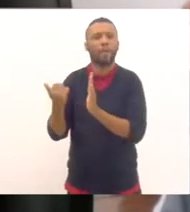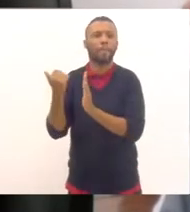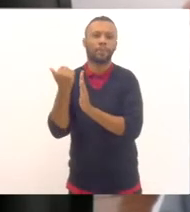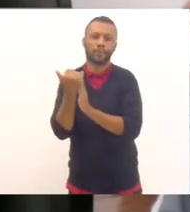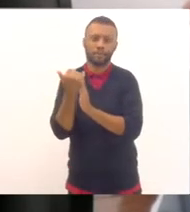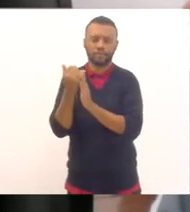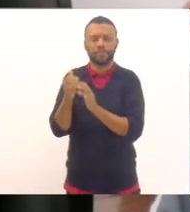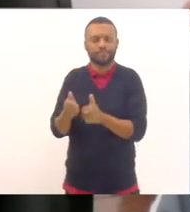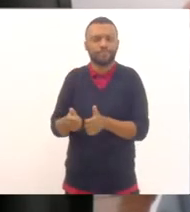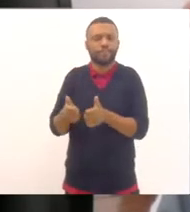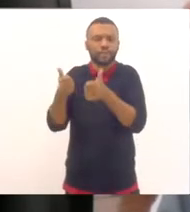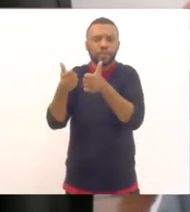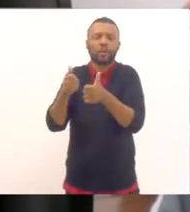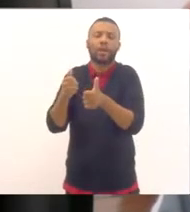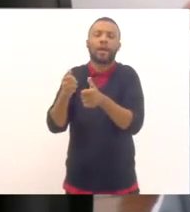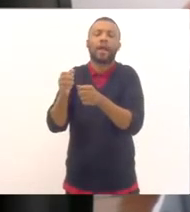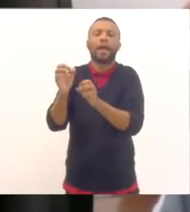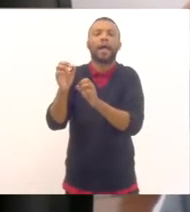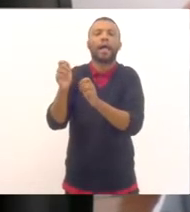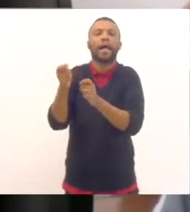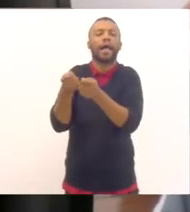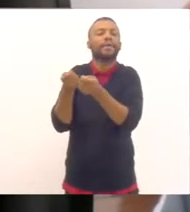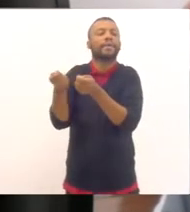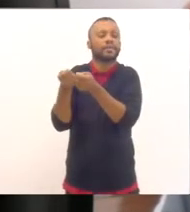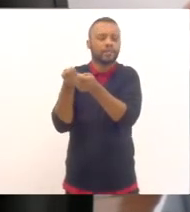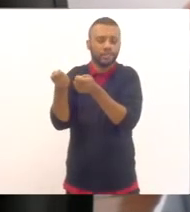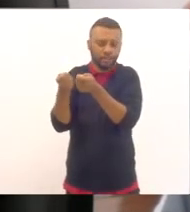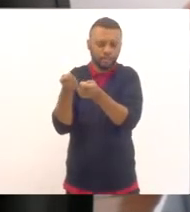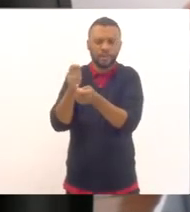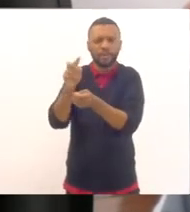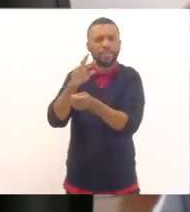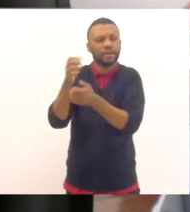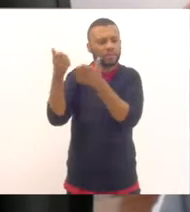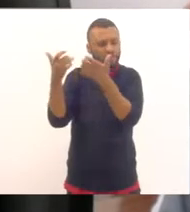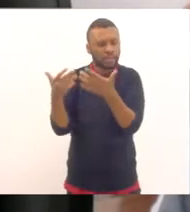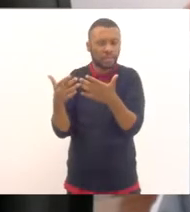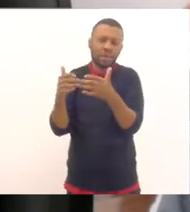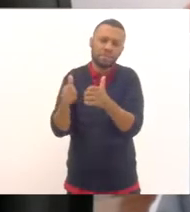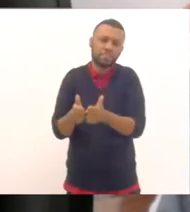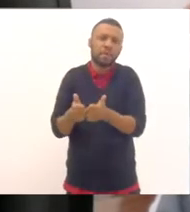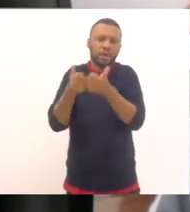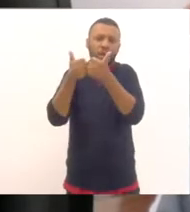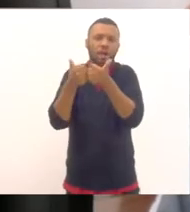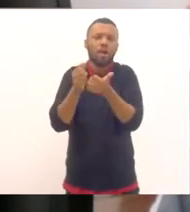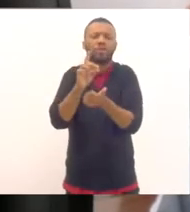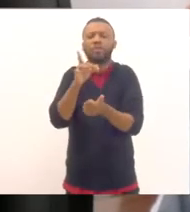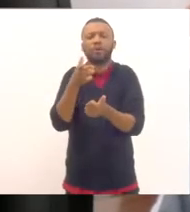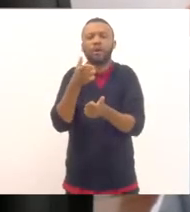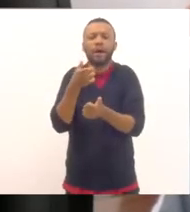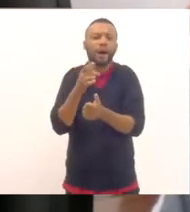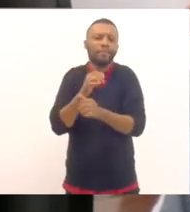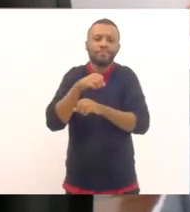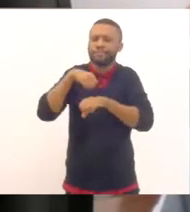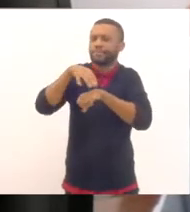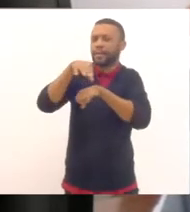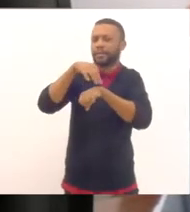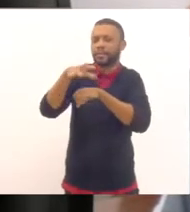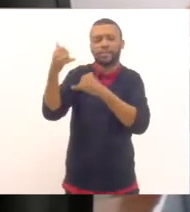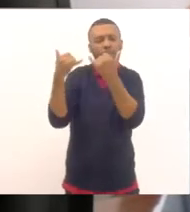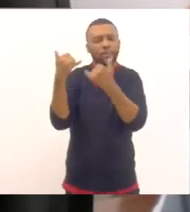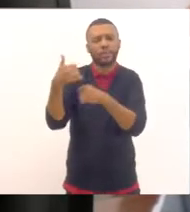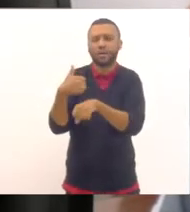melhor Essa gestão ele vai dar o número preciso só tô só antecipando aqui é com relação à